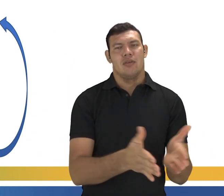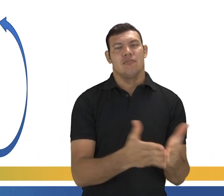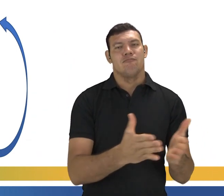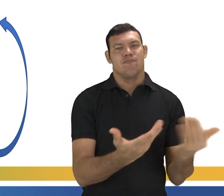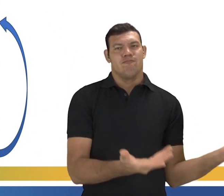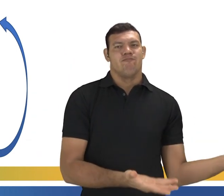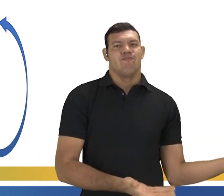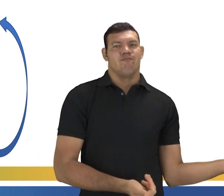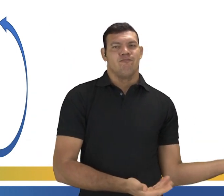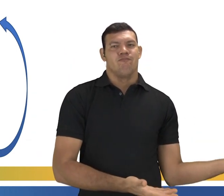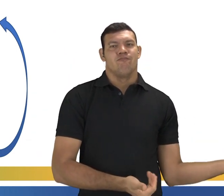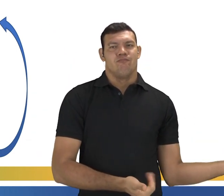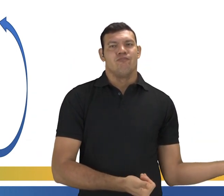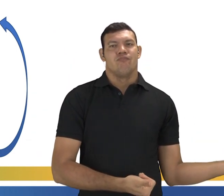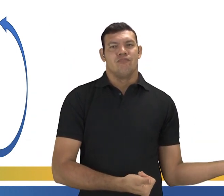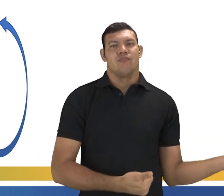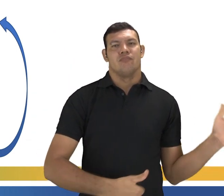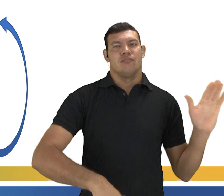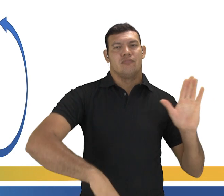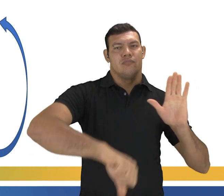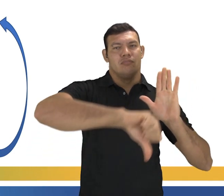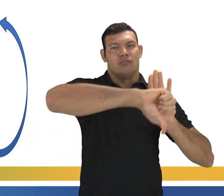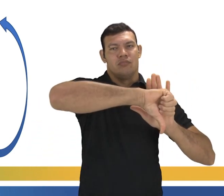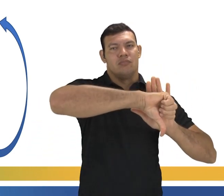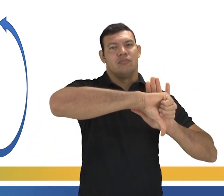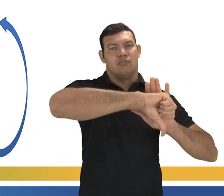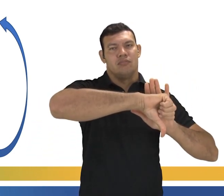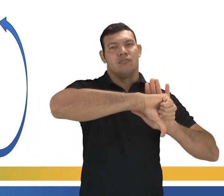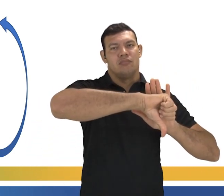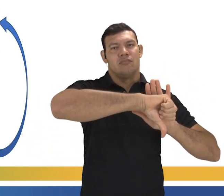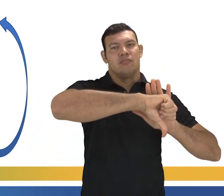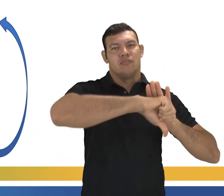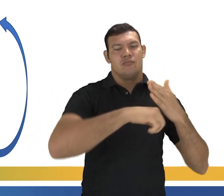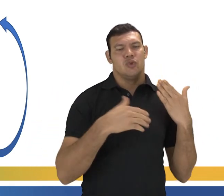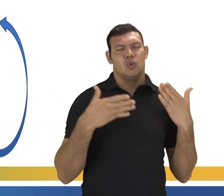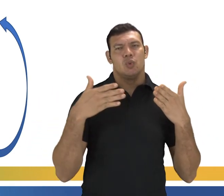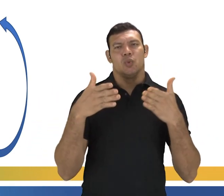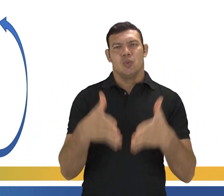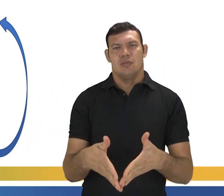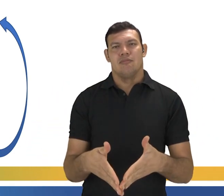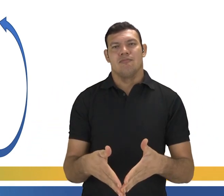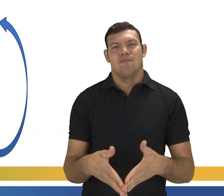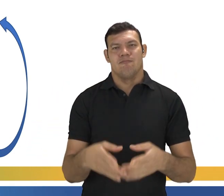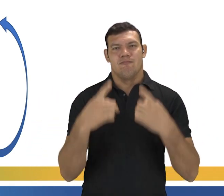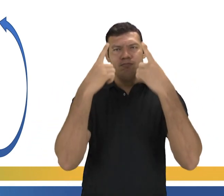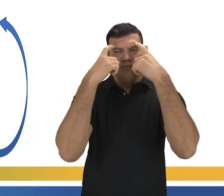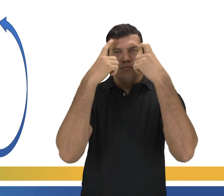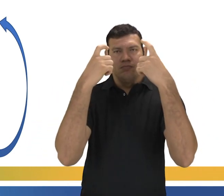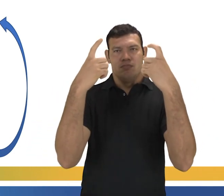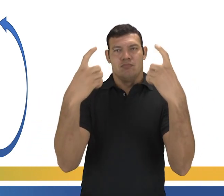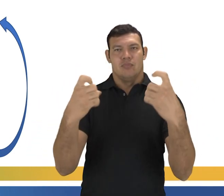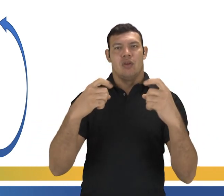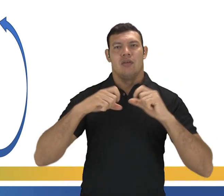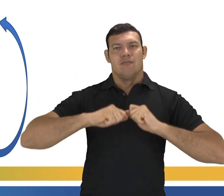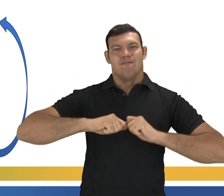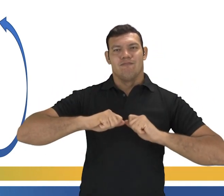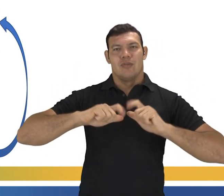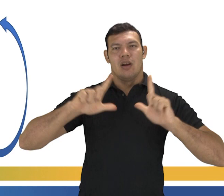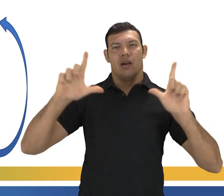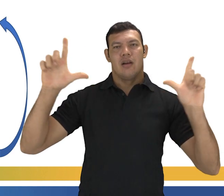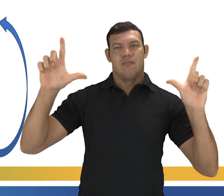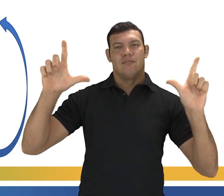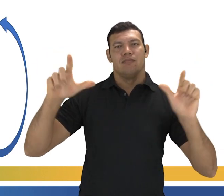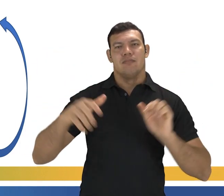muitos jovens acabam recorrendo ao mundo da criminalidade, aumentando os índices de violência e prejudicando o sistema público